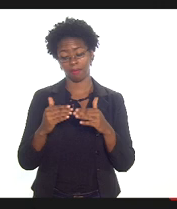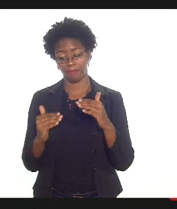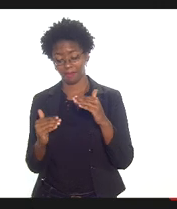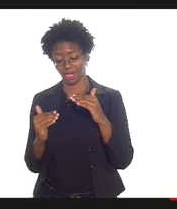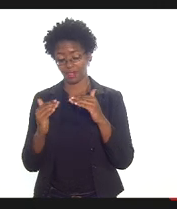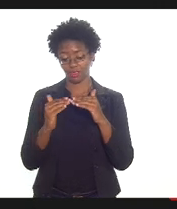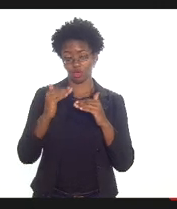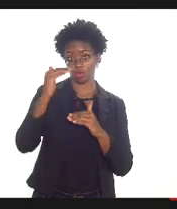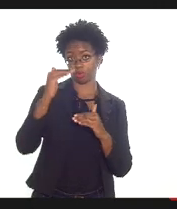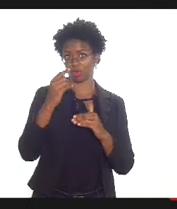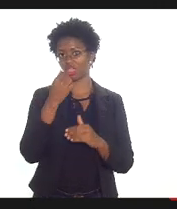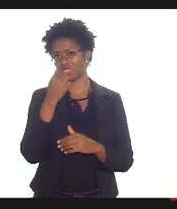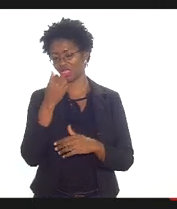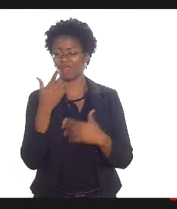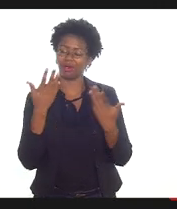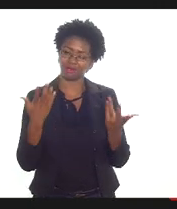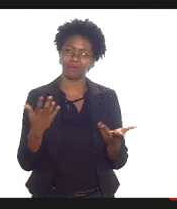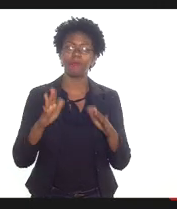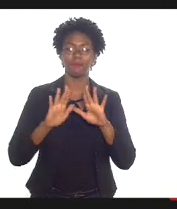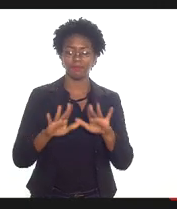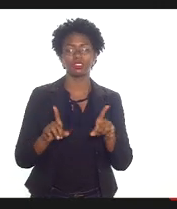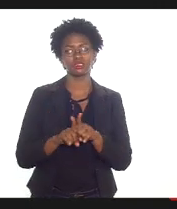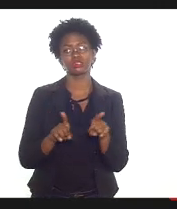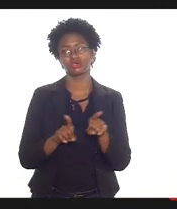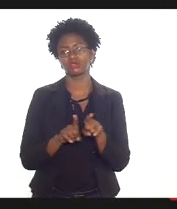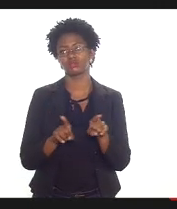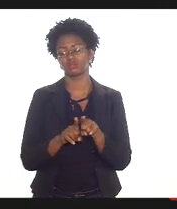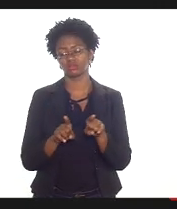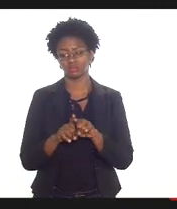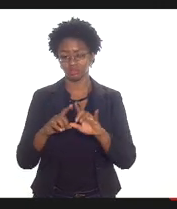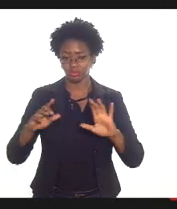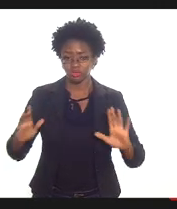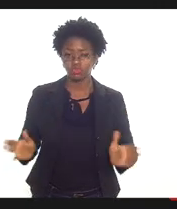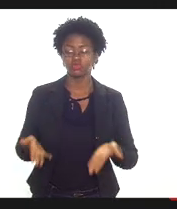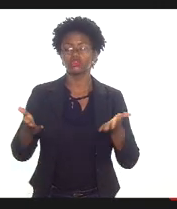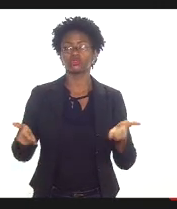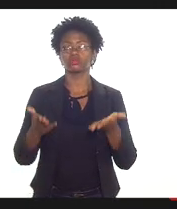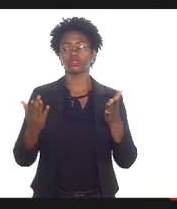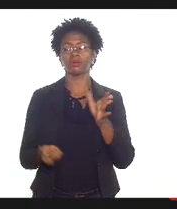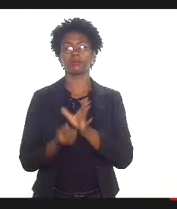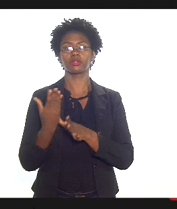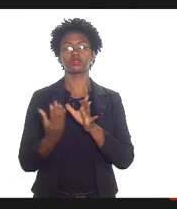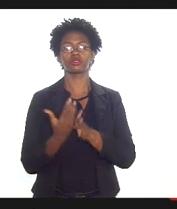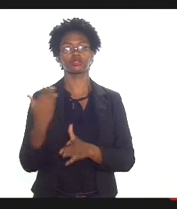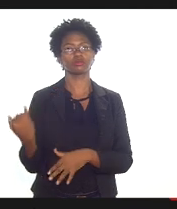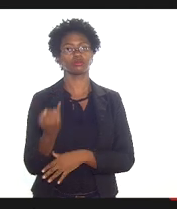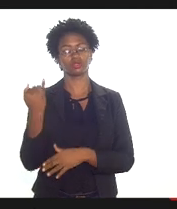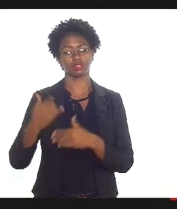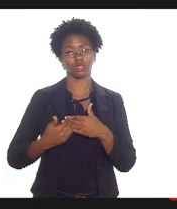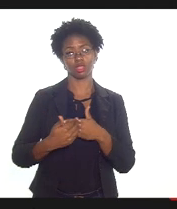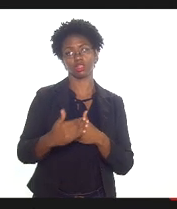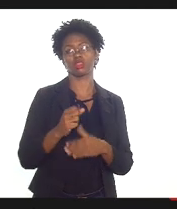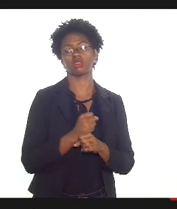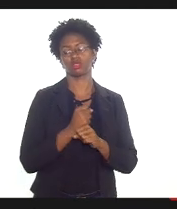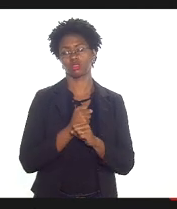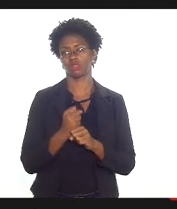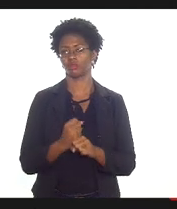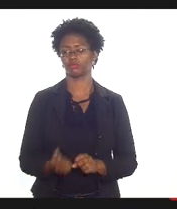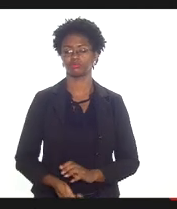ainda assim alavancando, né, uma produção importante aí nos próximos anos.